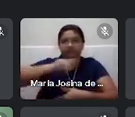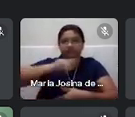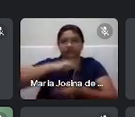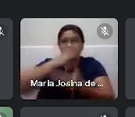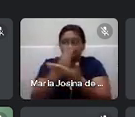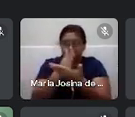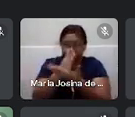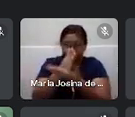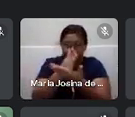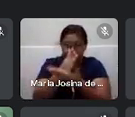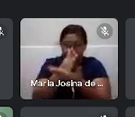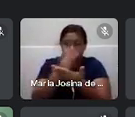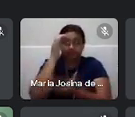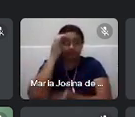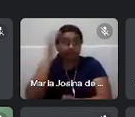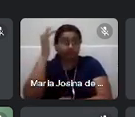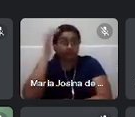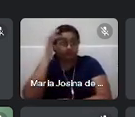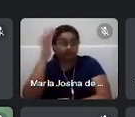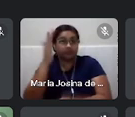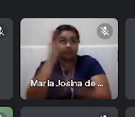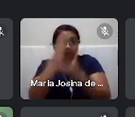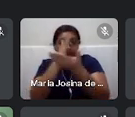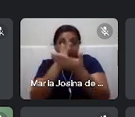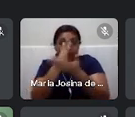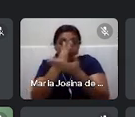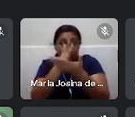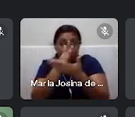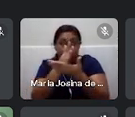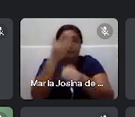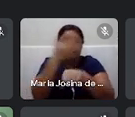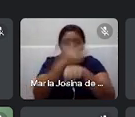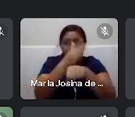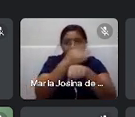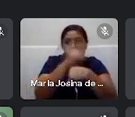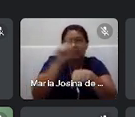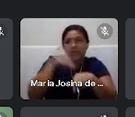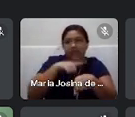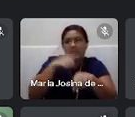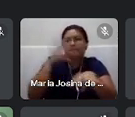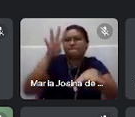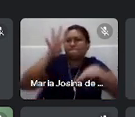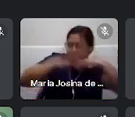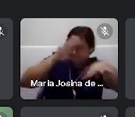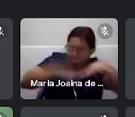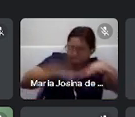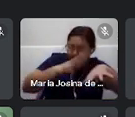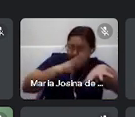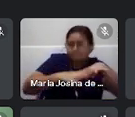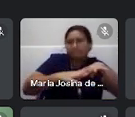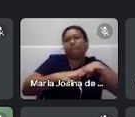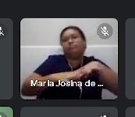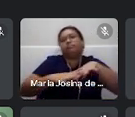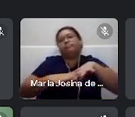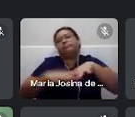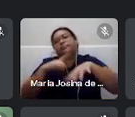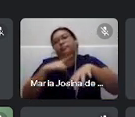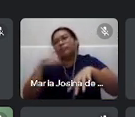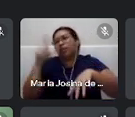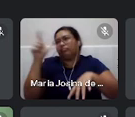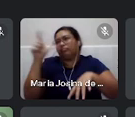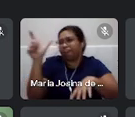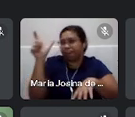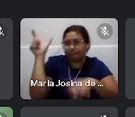e metade prática, metade matemática, né? As fórmulas, as funções, a